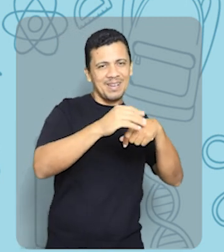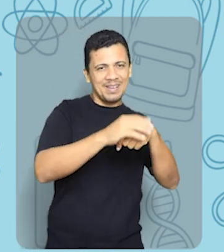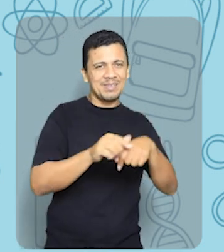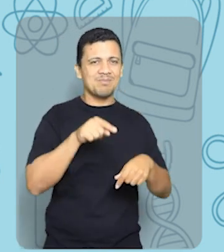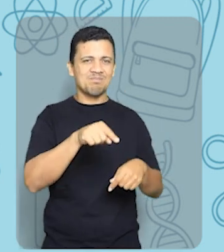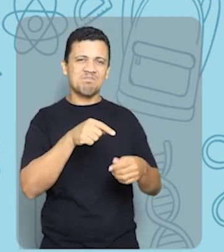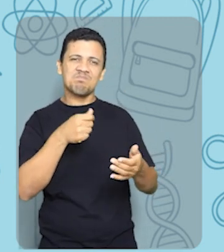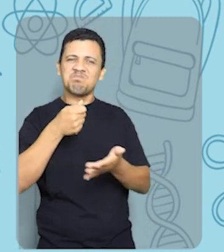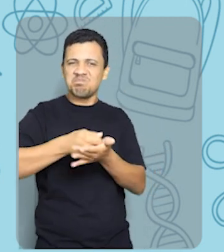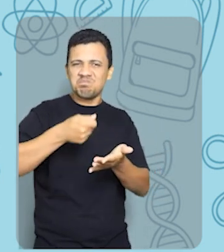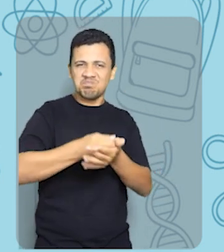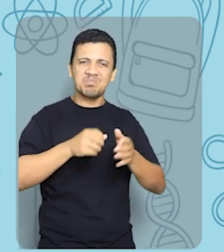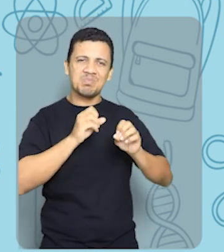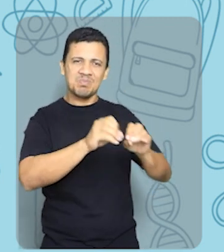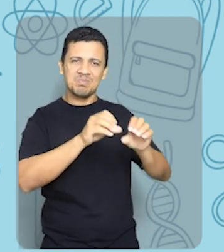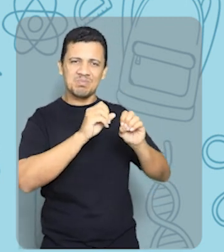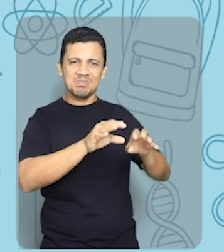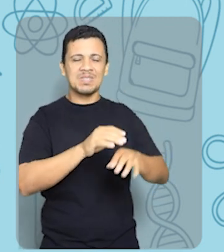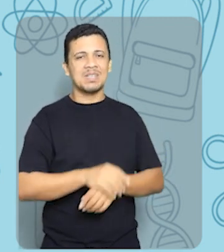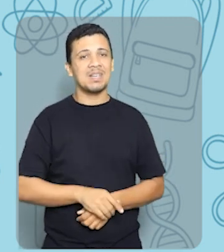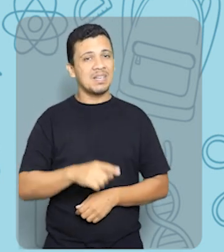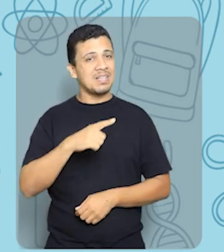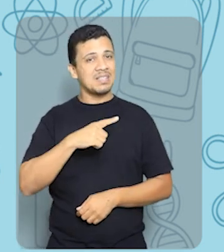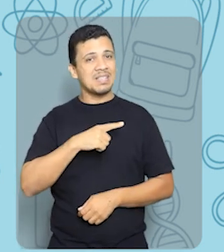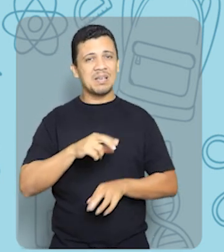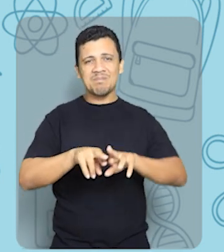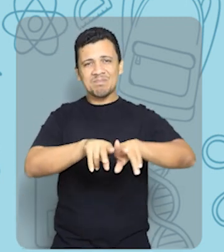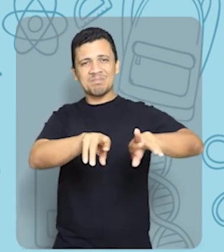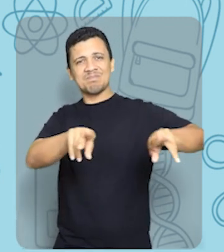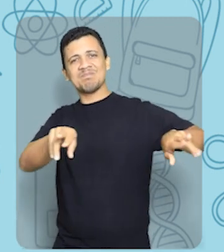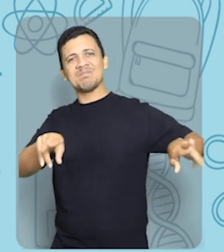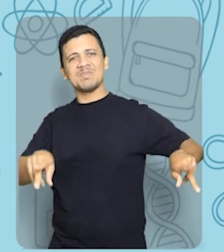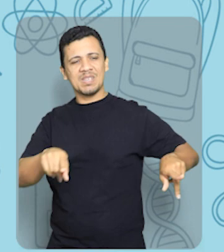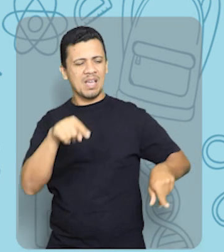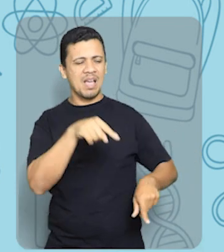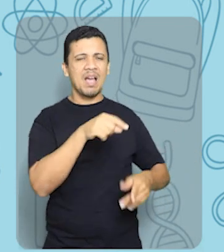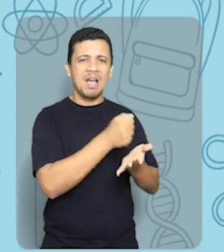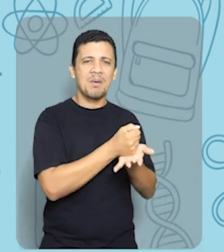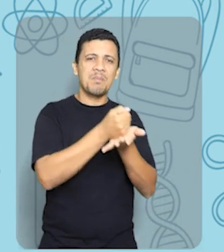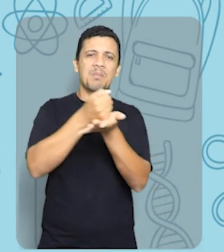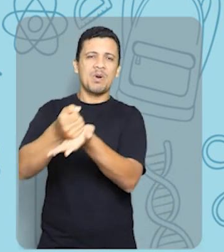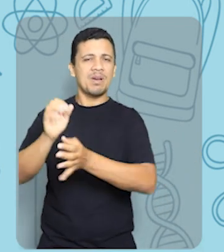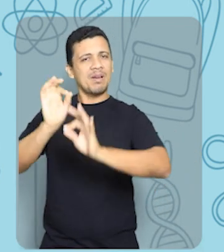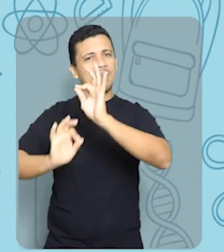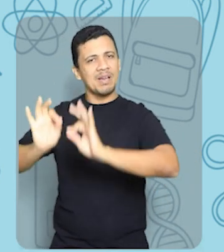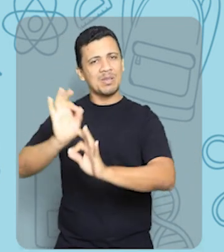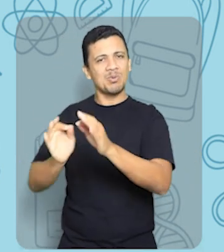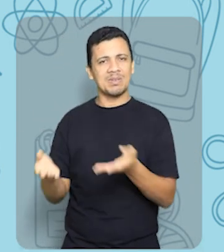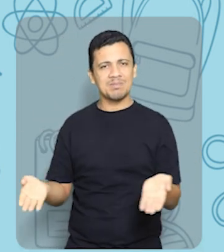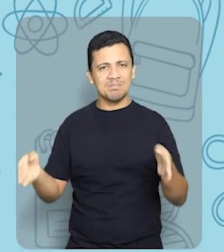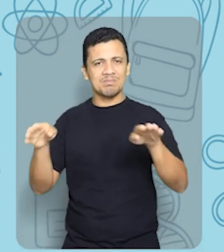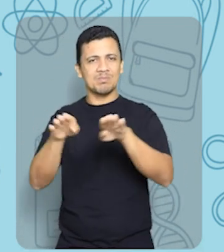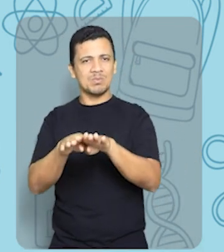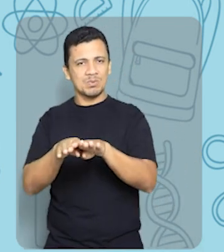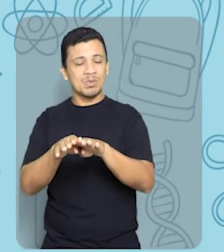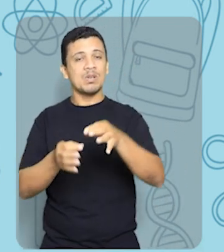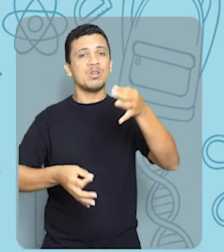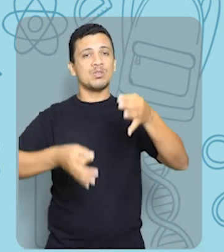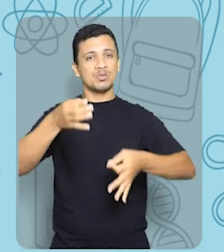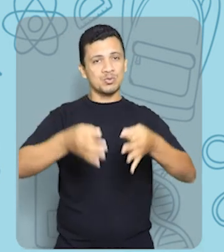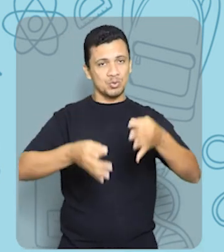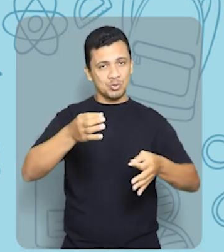heroínas. Em diferentes épocas, eles apoiaram a construção de uma educação mais inclusiva, justa